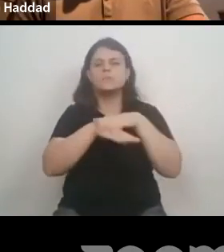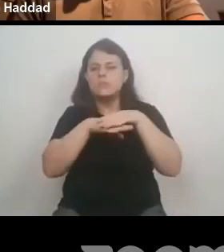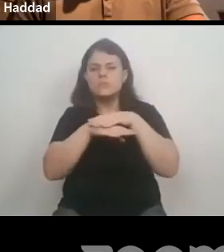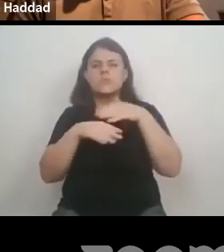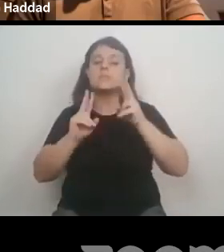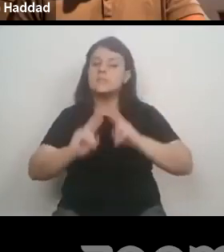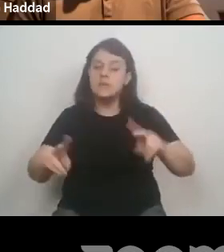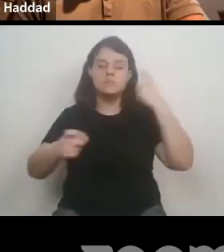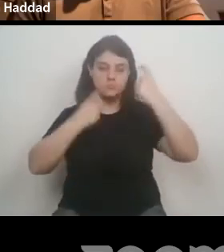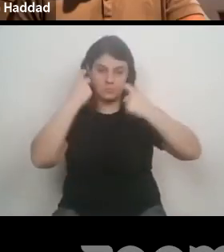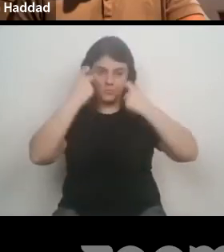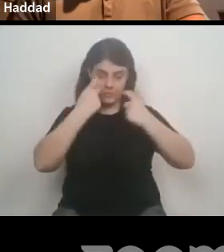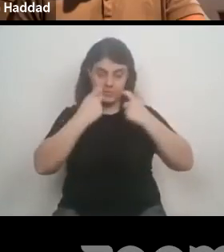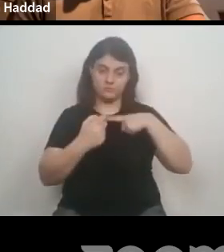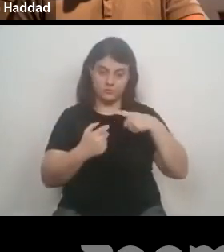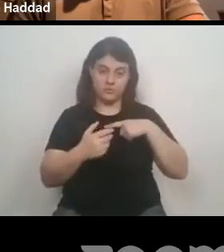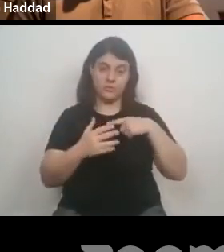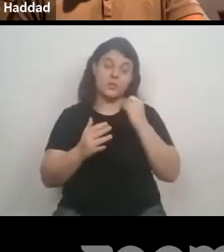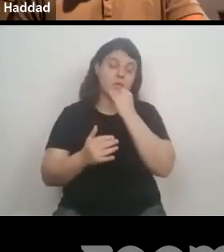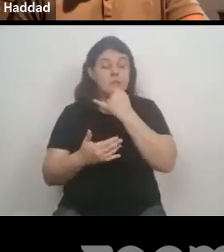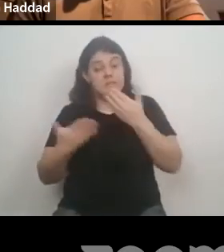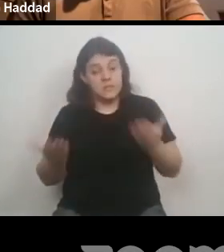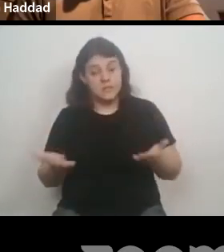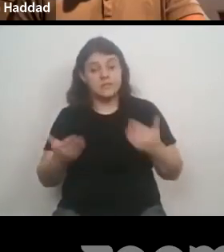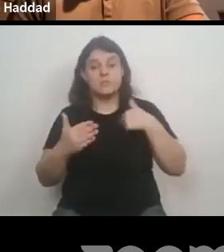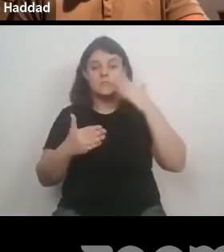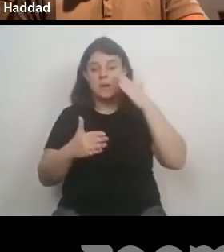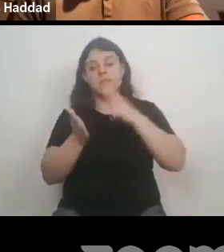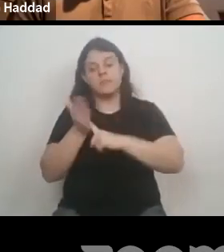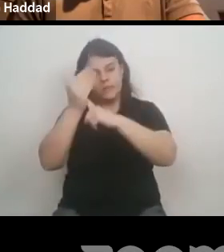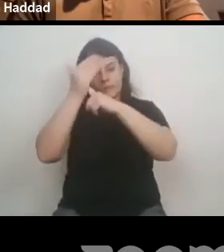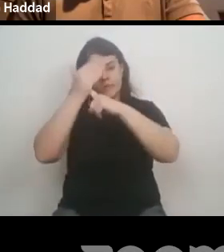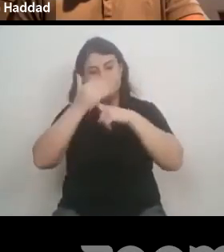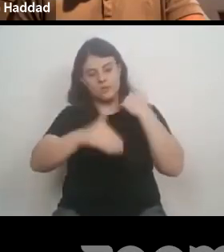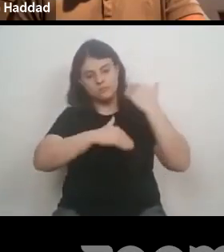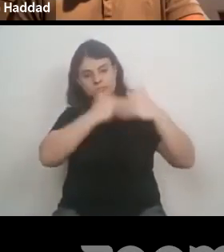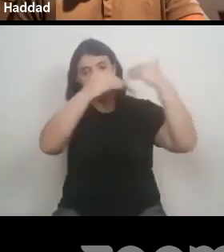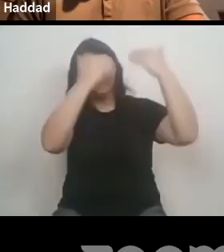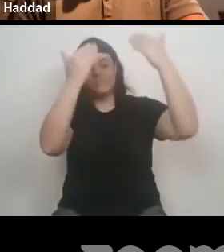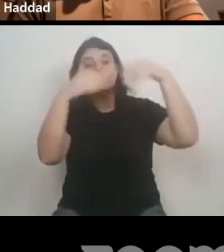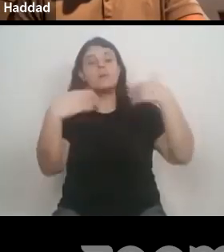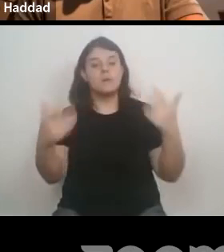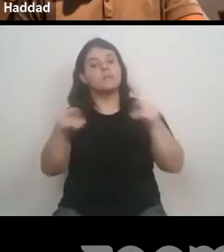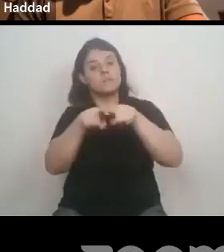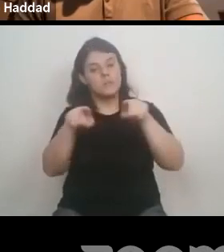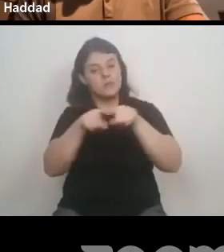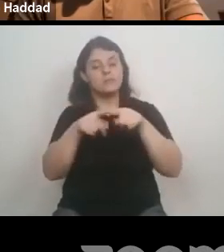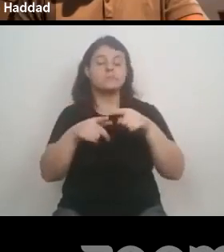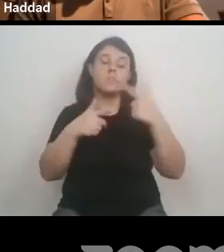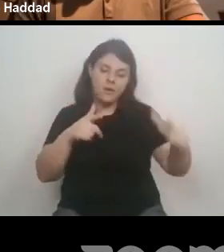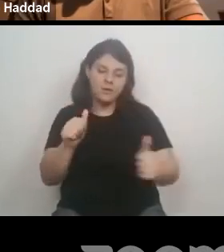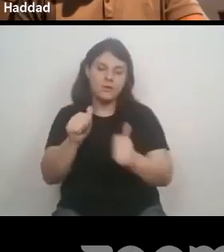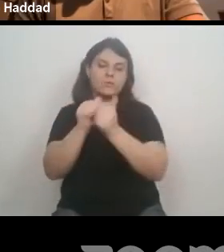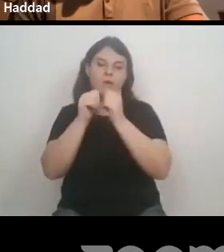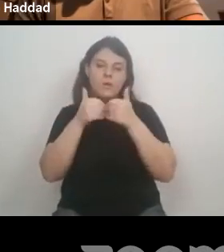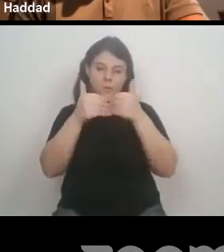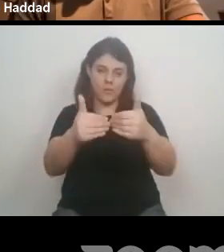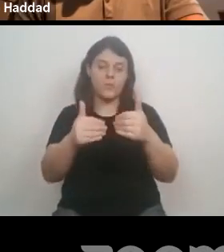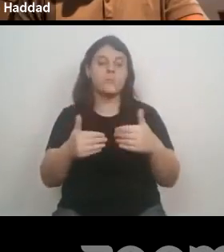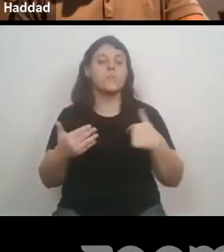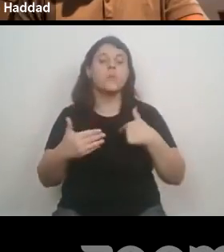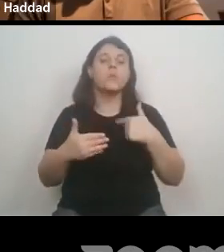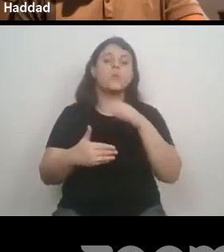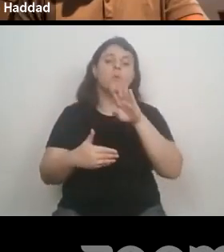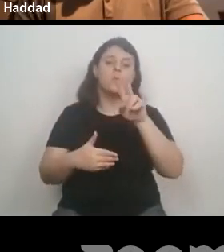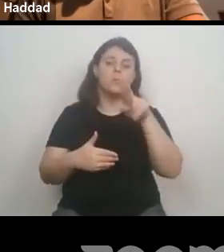nossa preocupação, né? Infelizmente, com os avanços da tecnologia, essa questão ganhou uma relevância enorme. Então, Bruno, querido, ele vai